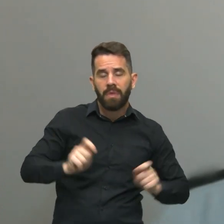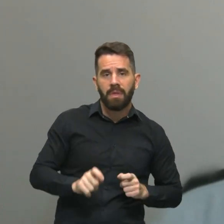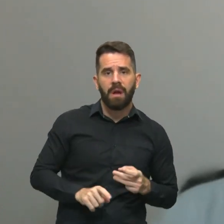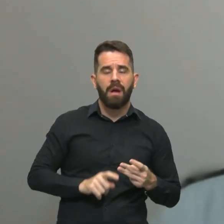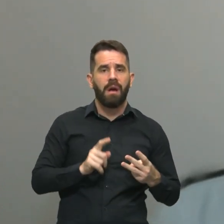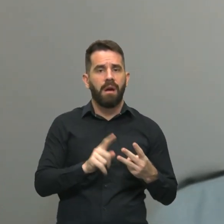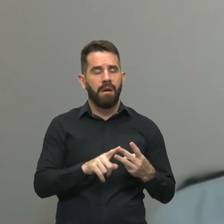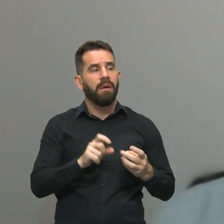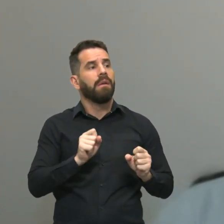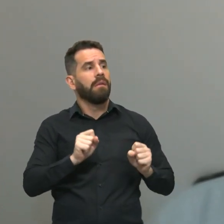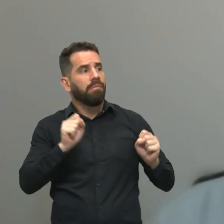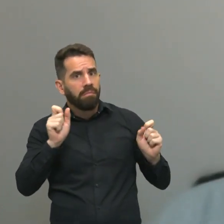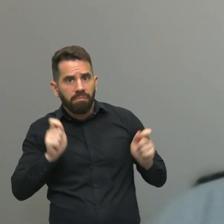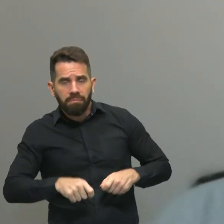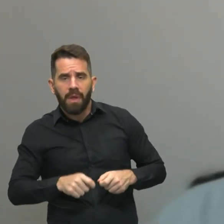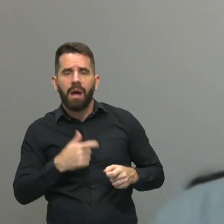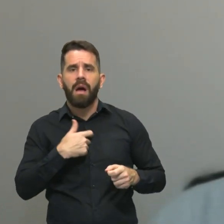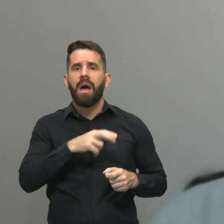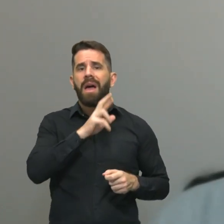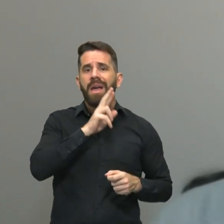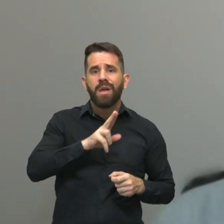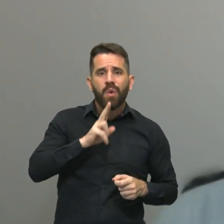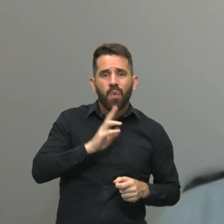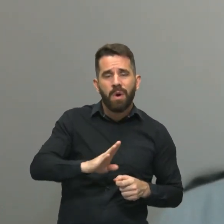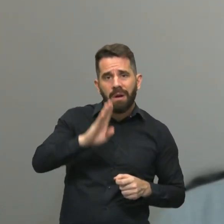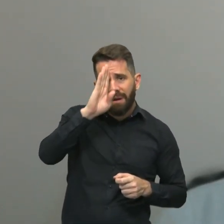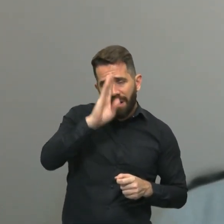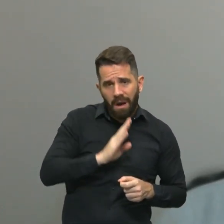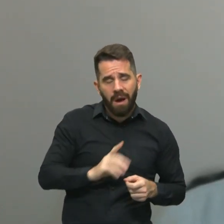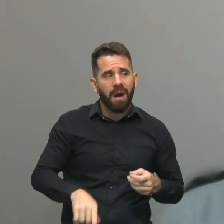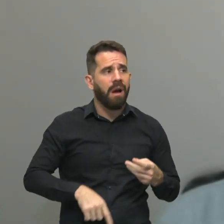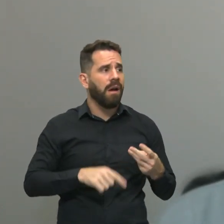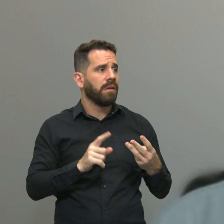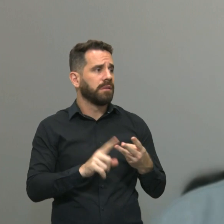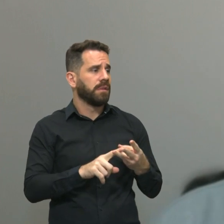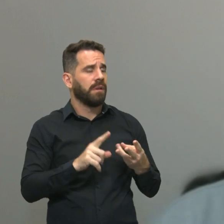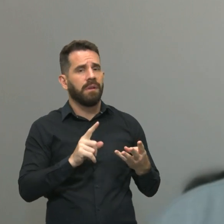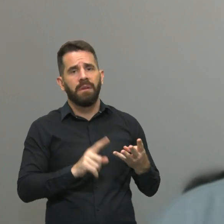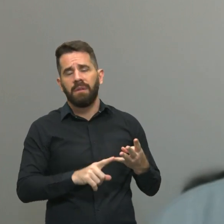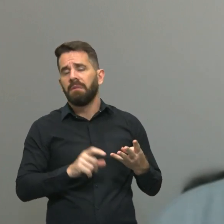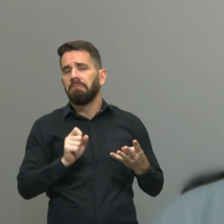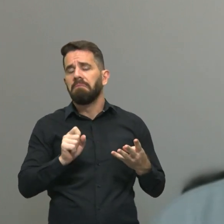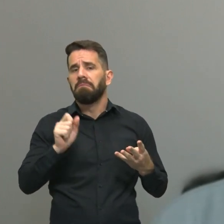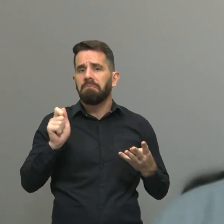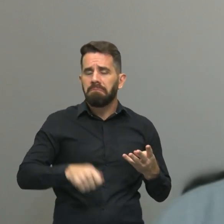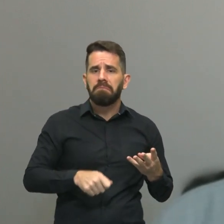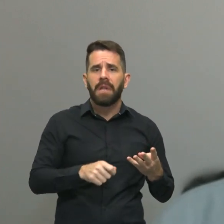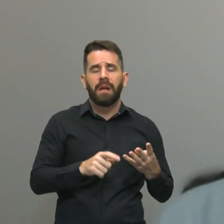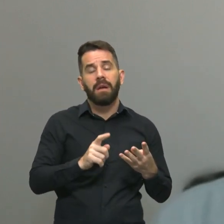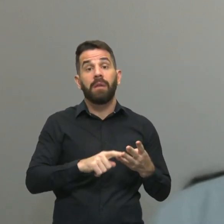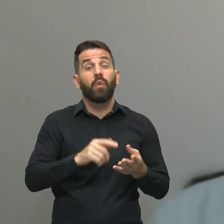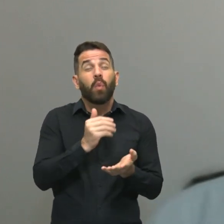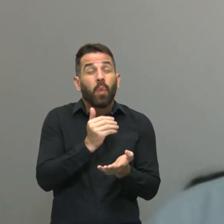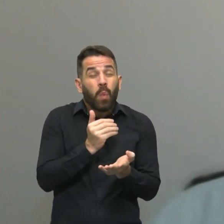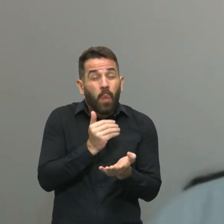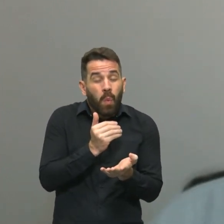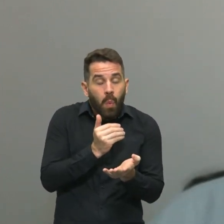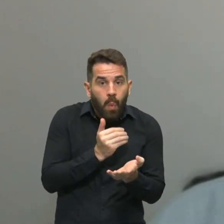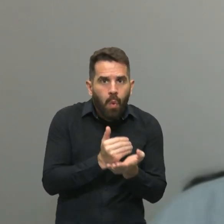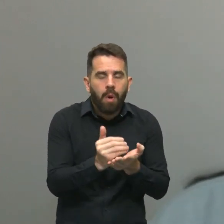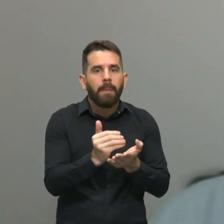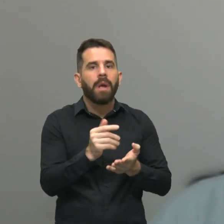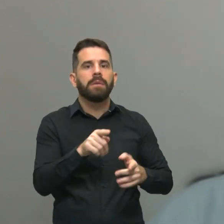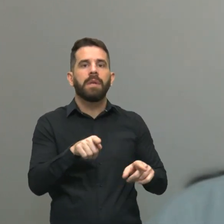restaurante universitário, e ele tem também acesso quando logo no início, a uma